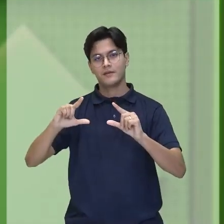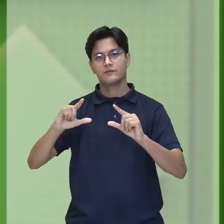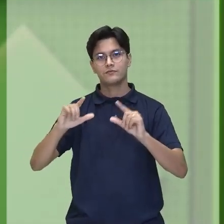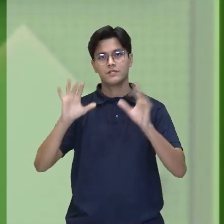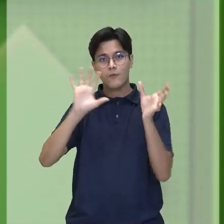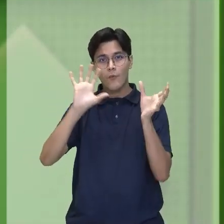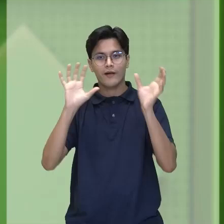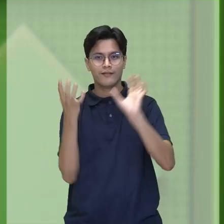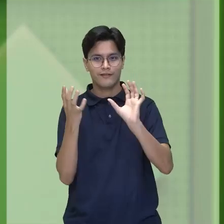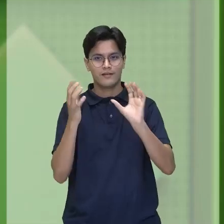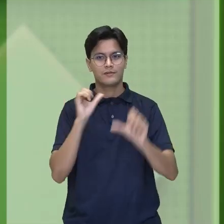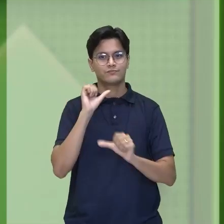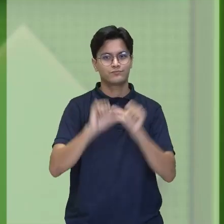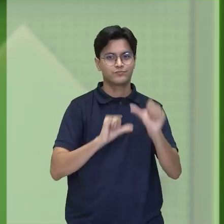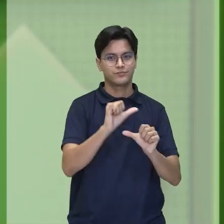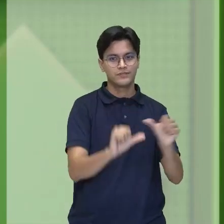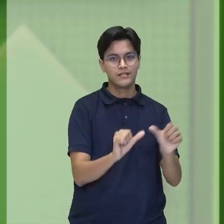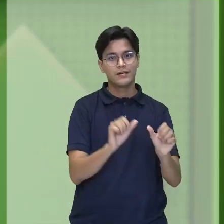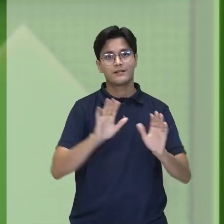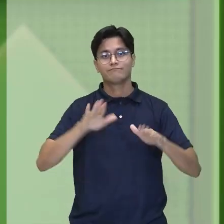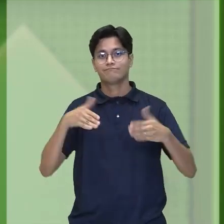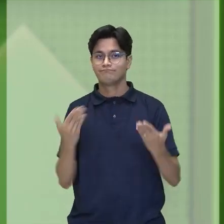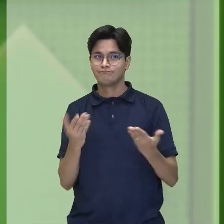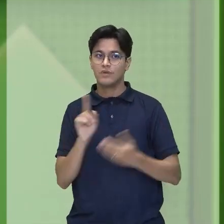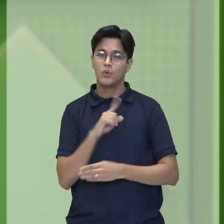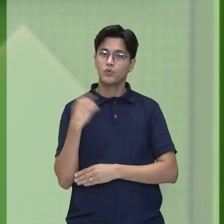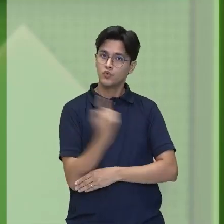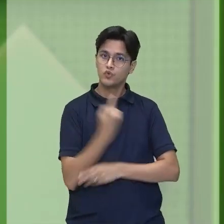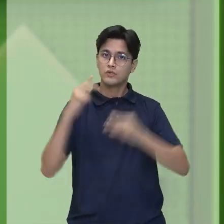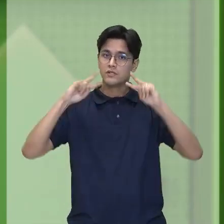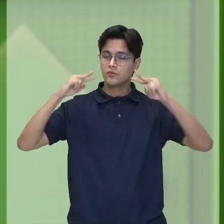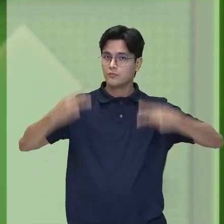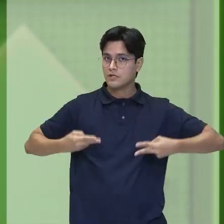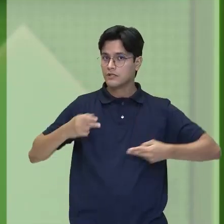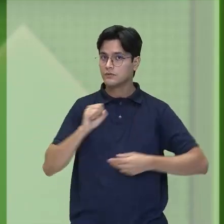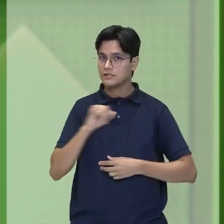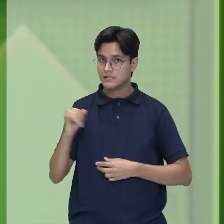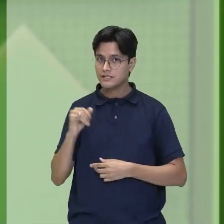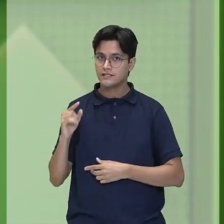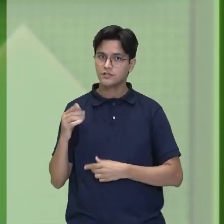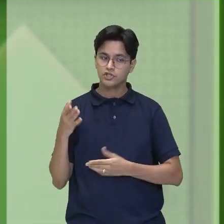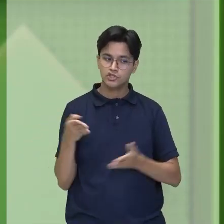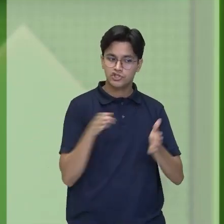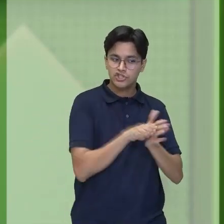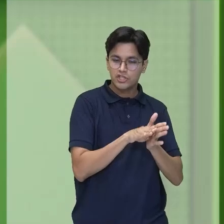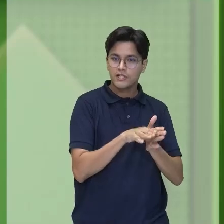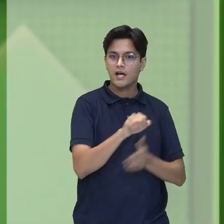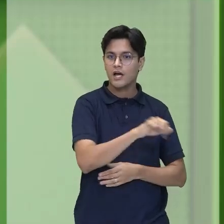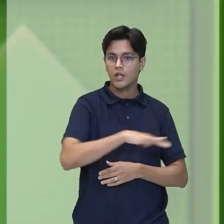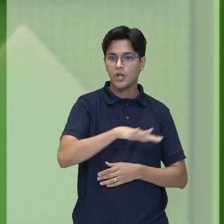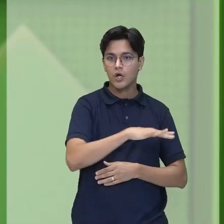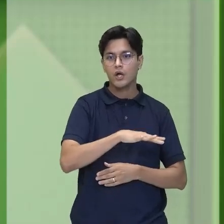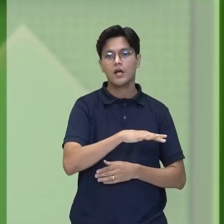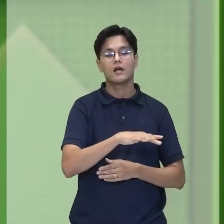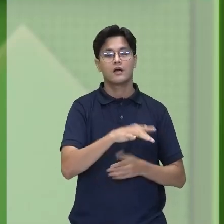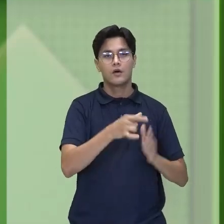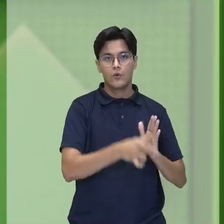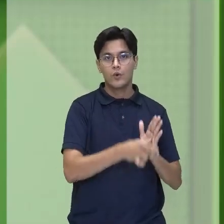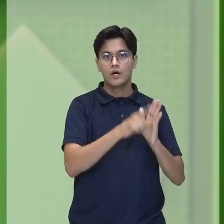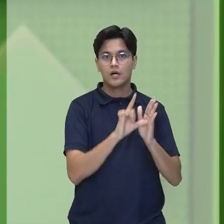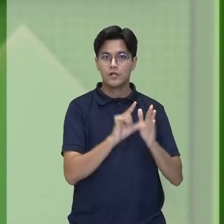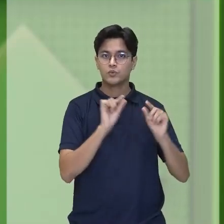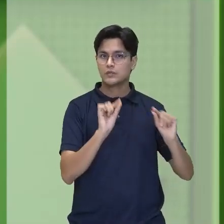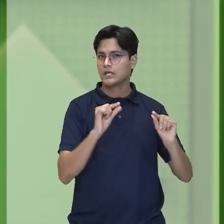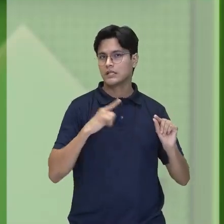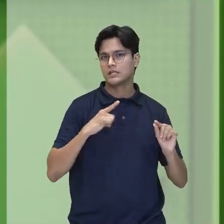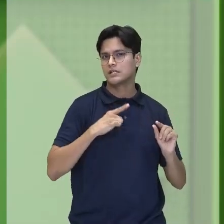seres humanos, estamos nos aproximando de locais onde antes era somente, né, comandado ali por